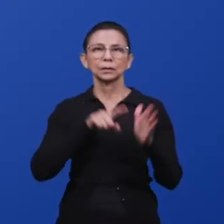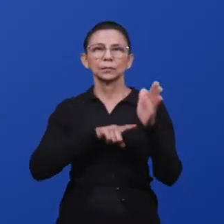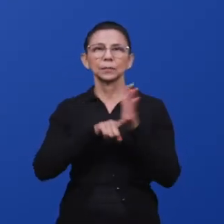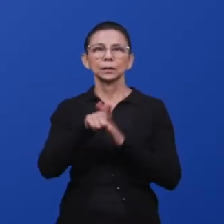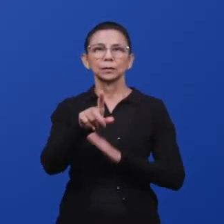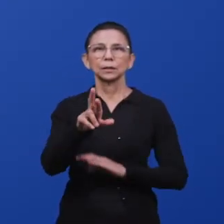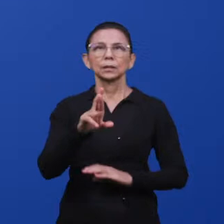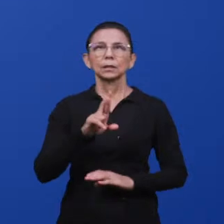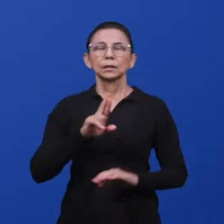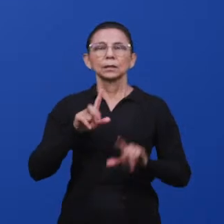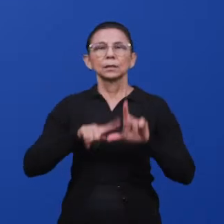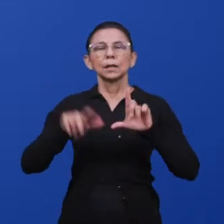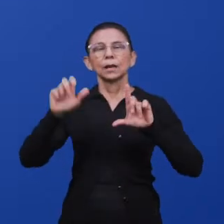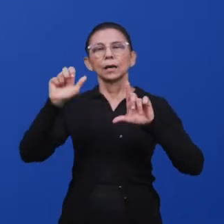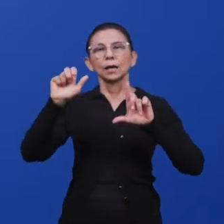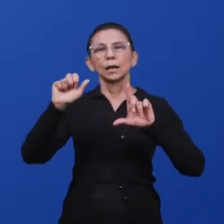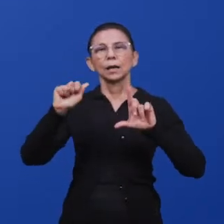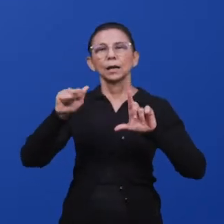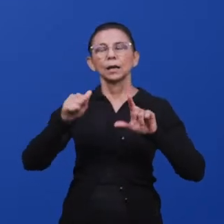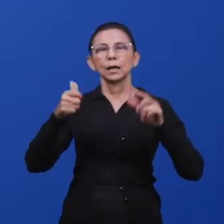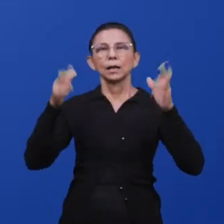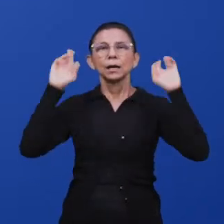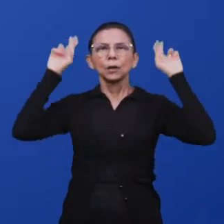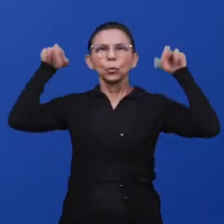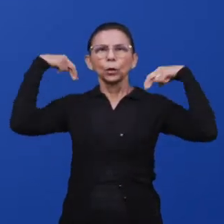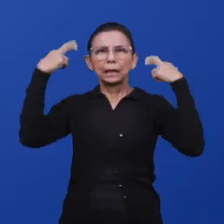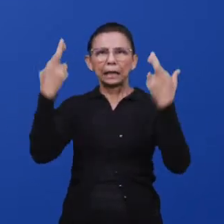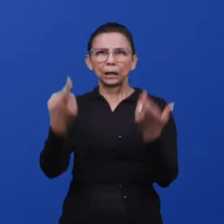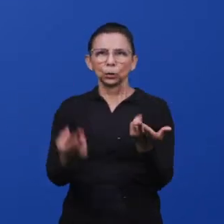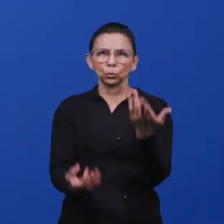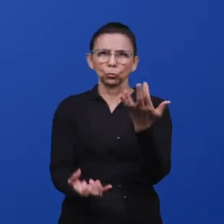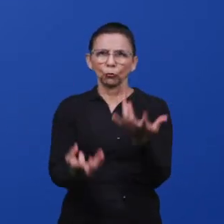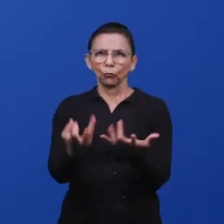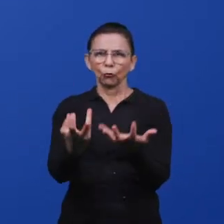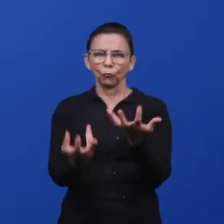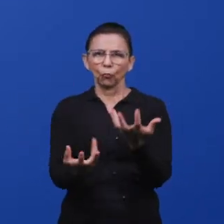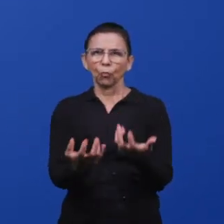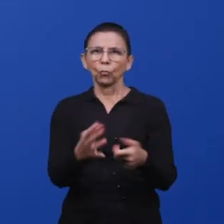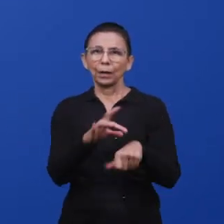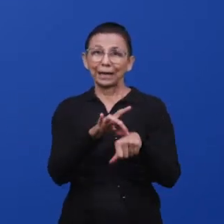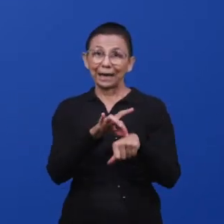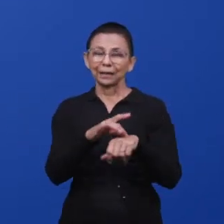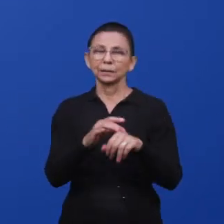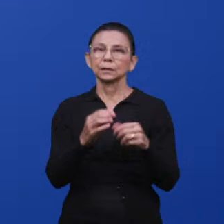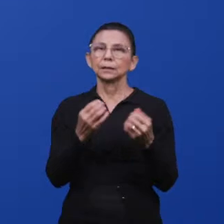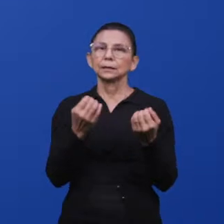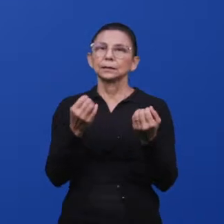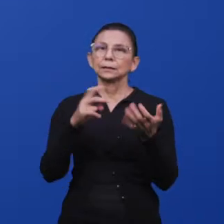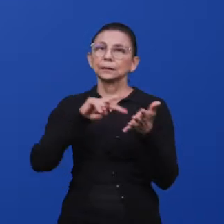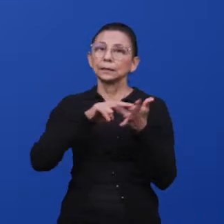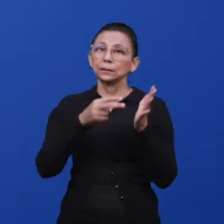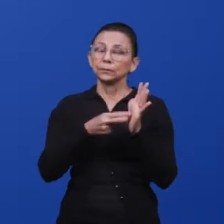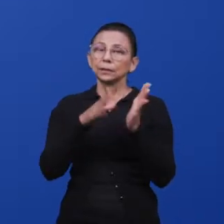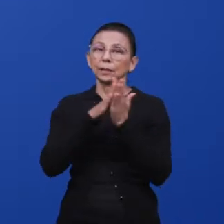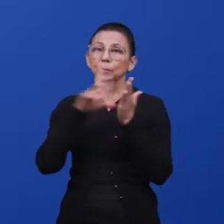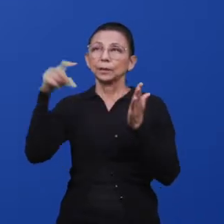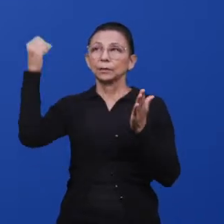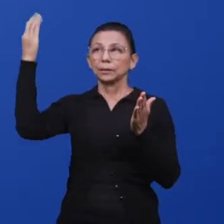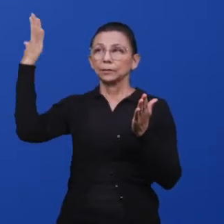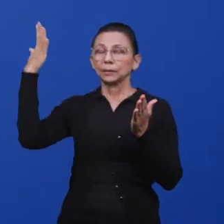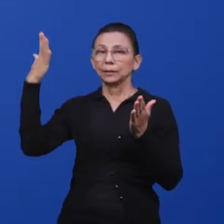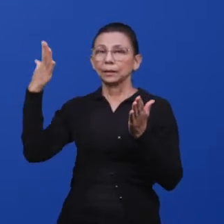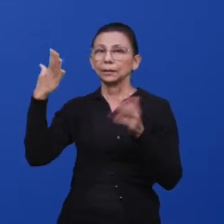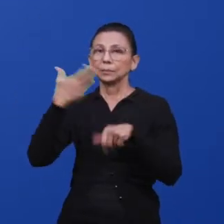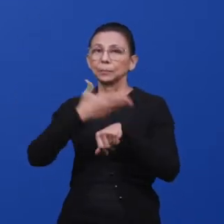quando nós vemos a letra A carne assada no fogo, a palavra deve ser vivida e revelada pelo Espírito